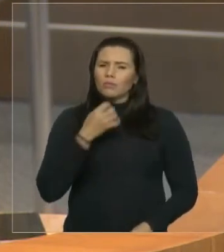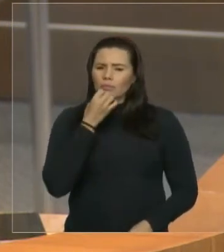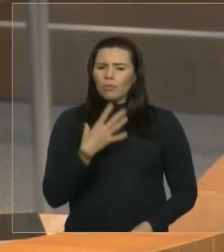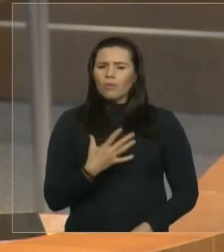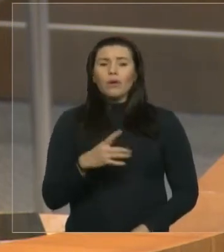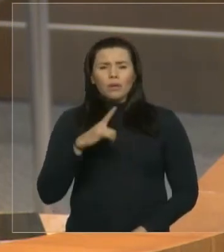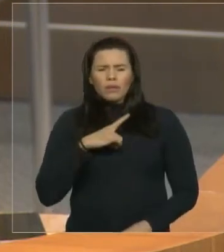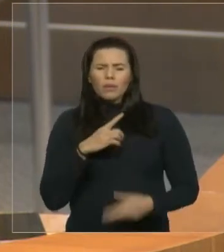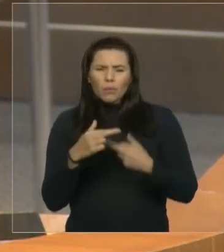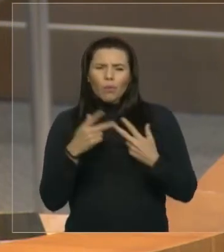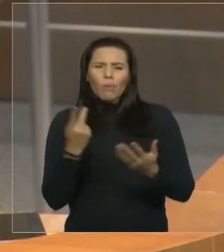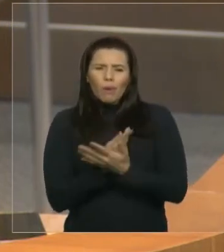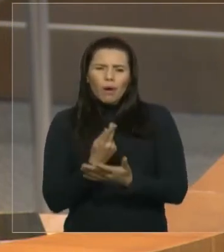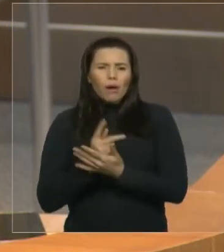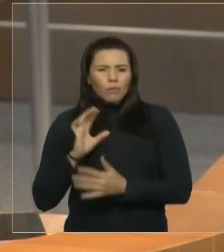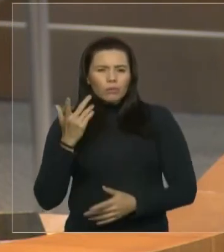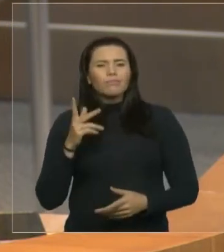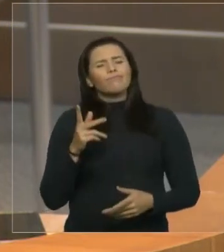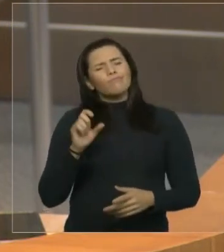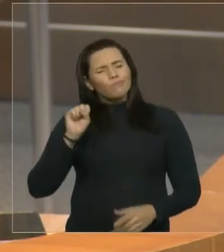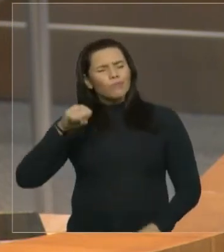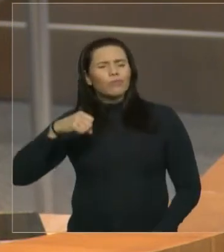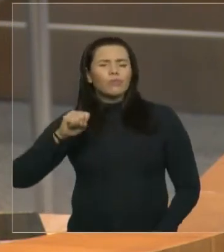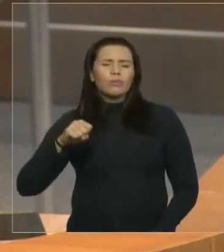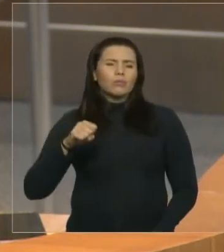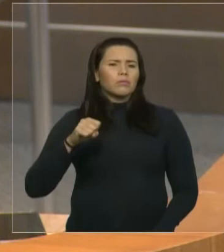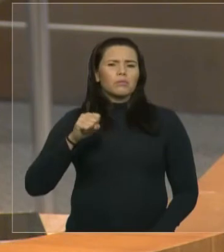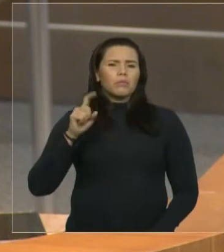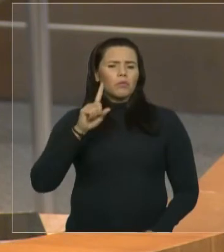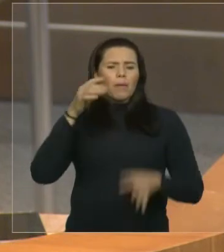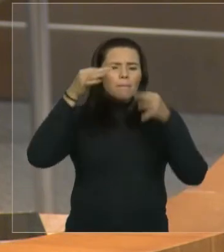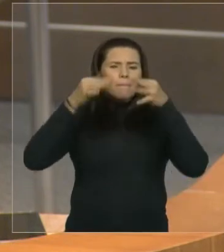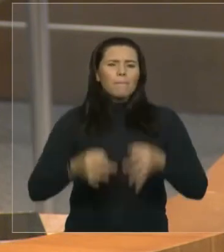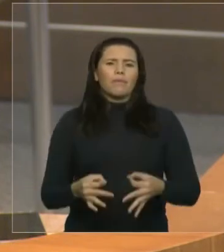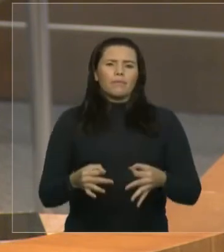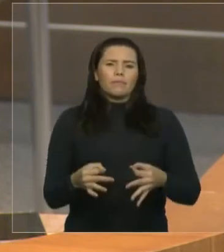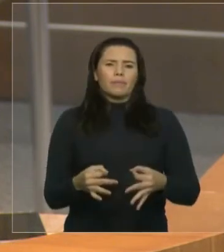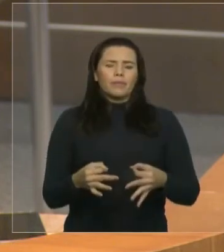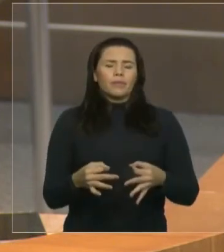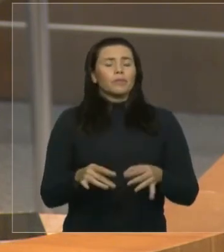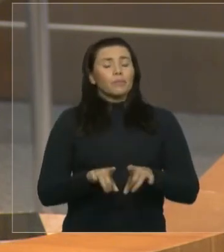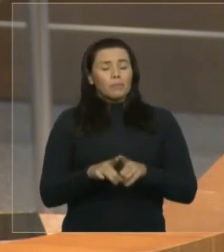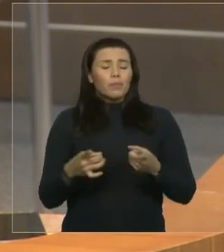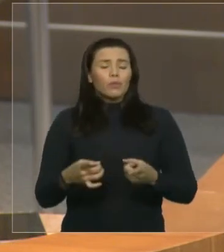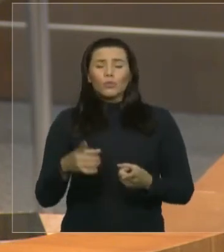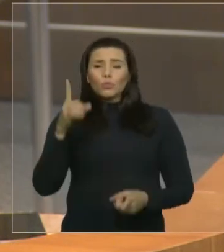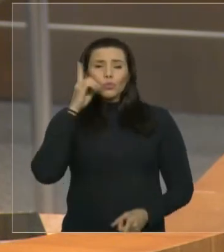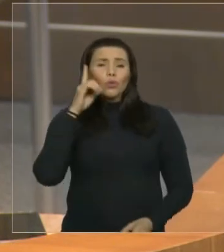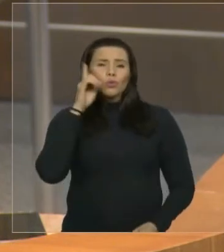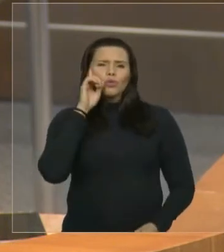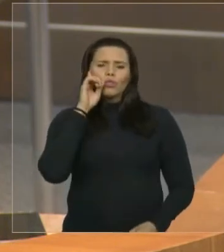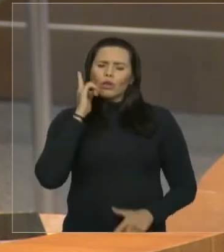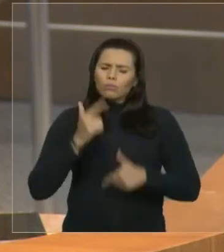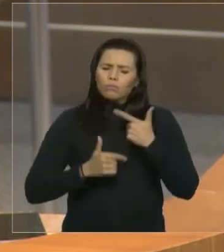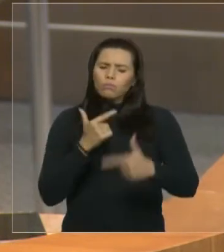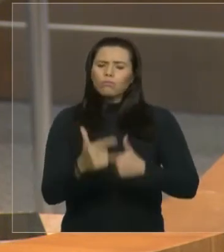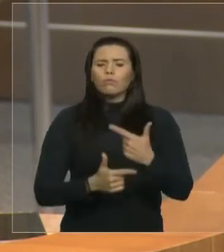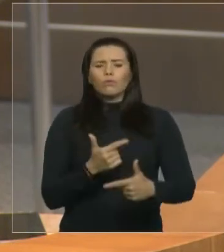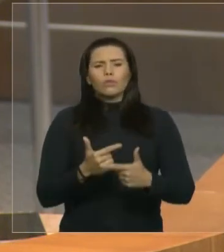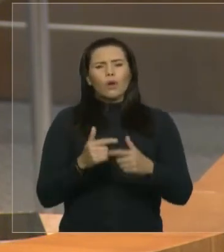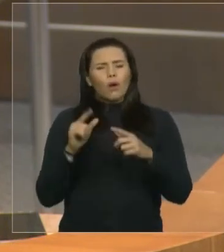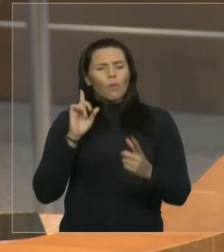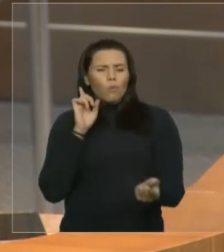governo perfeito. Não seria diferente aqui no Maranhão. Mas todo dia se faz o que é correto e com